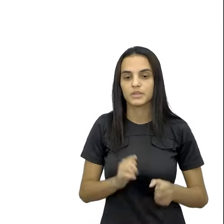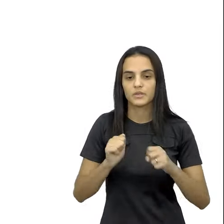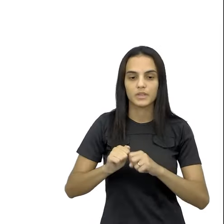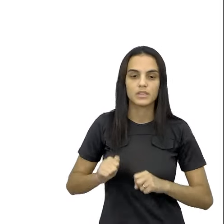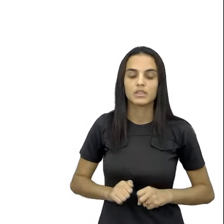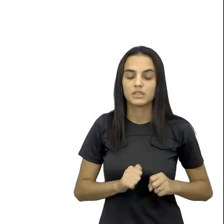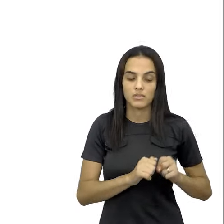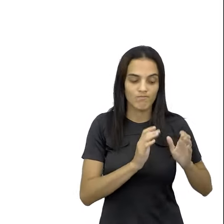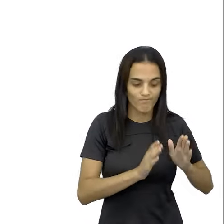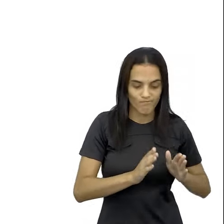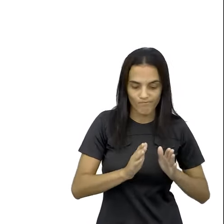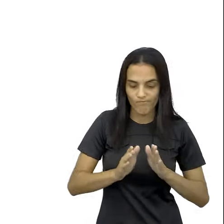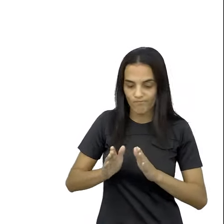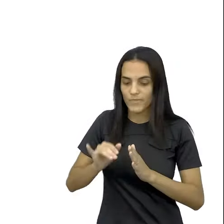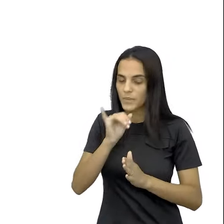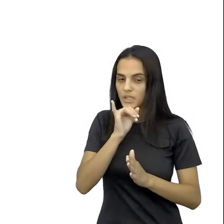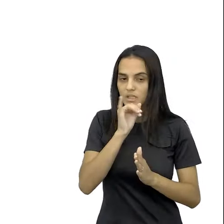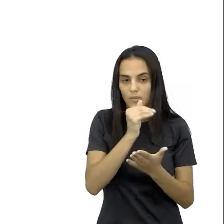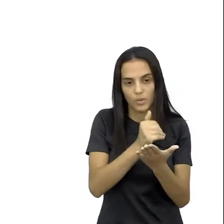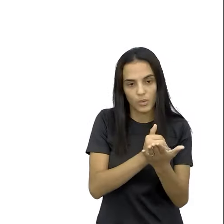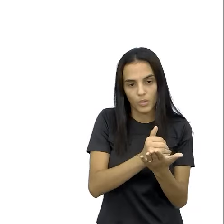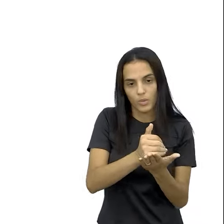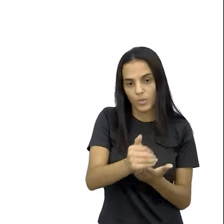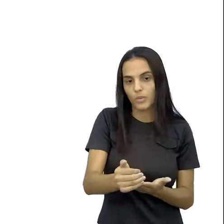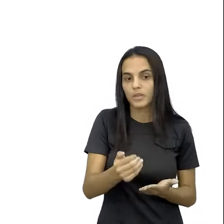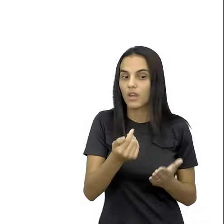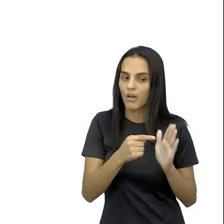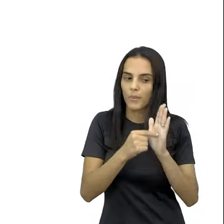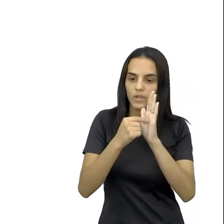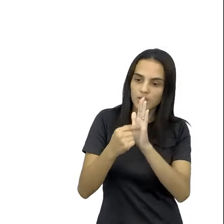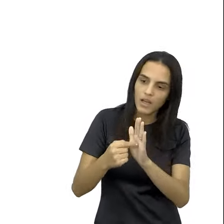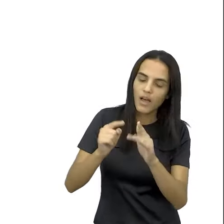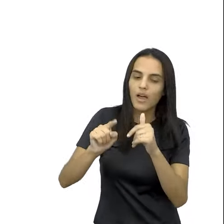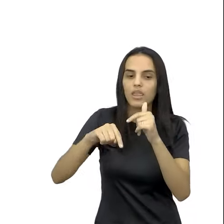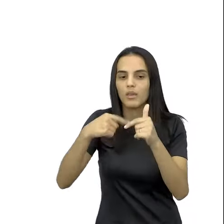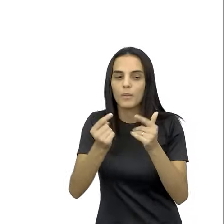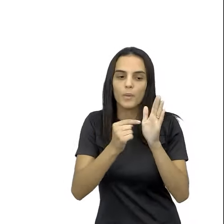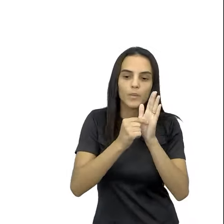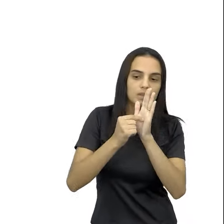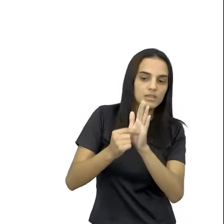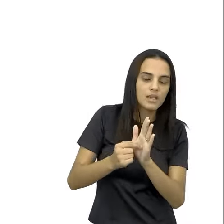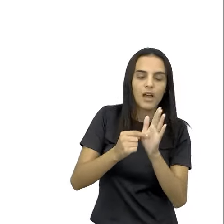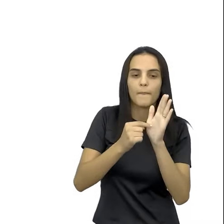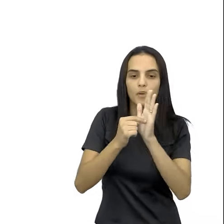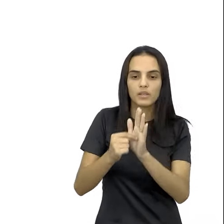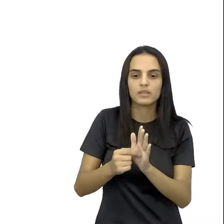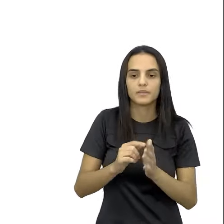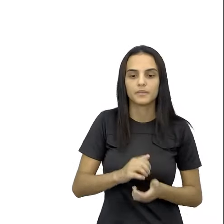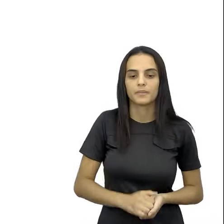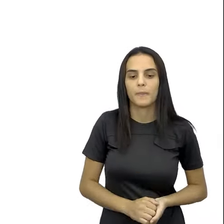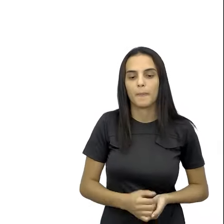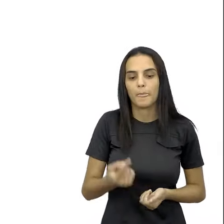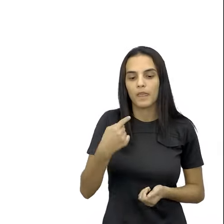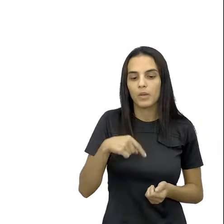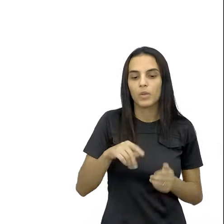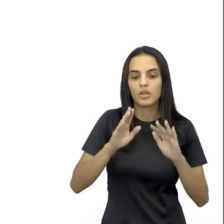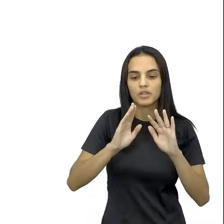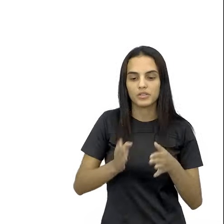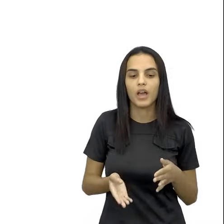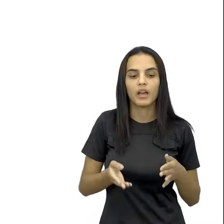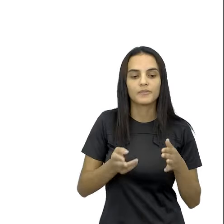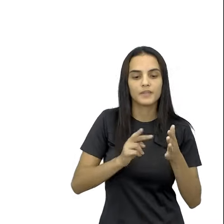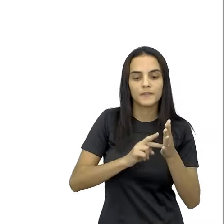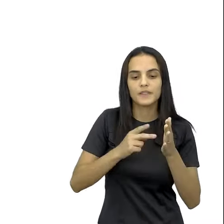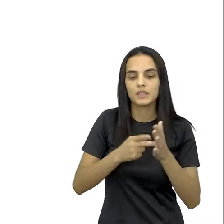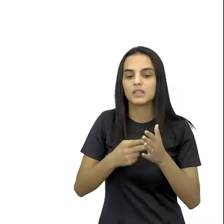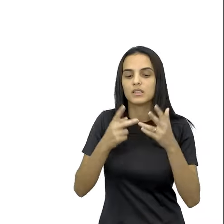um sequenciamento. Então eu vou começar a mostrar para ele que é isso, eu vou começar a mostrar para ele que é tal, e a gente já vai definindo, né,